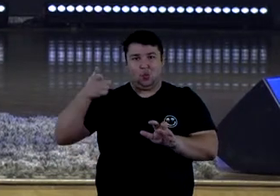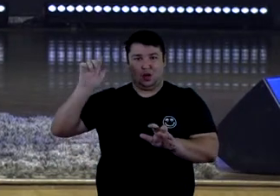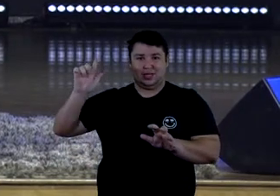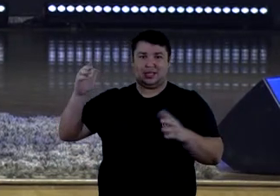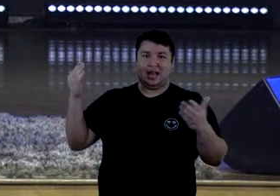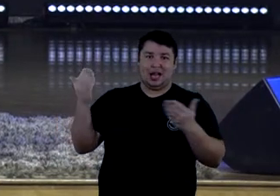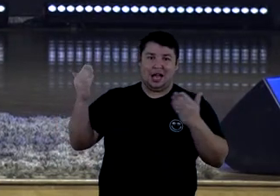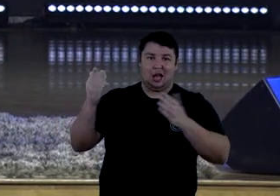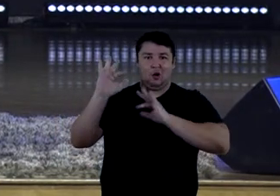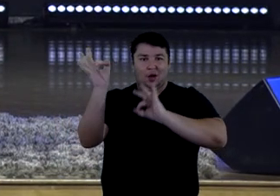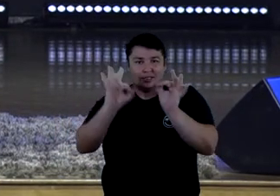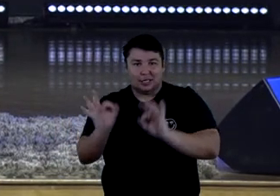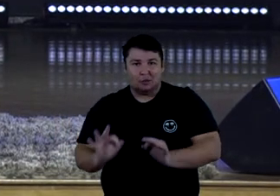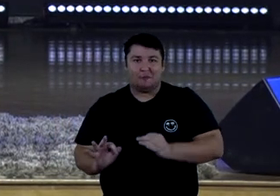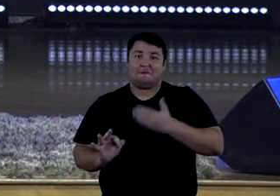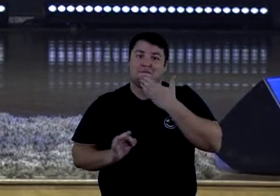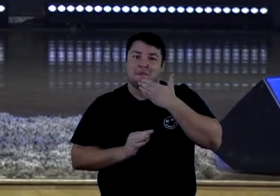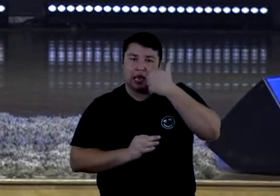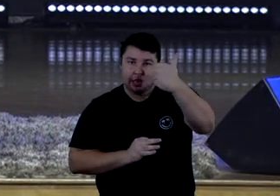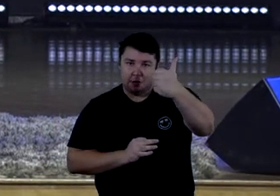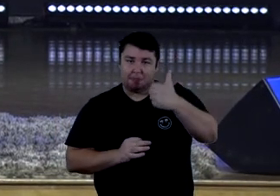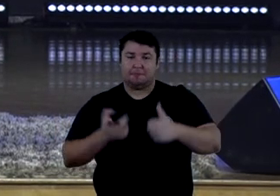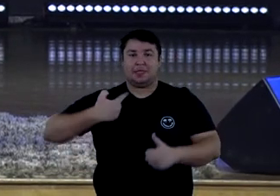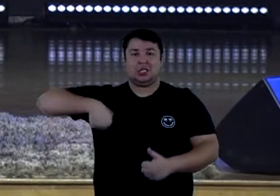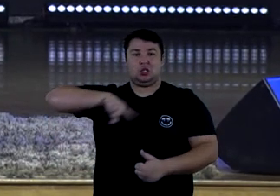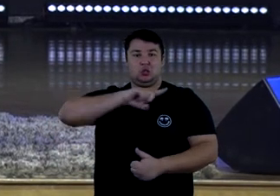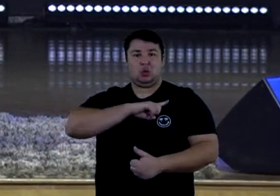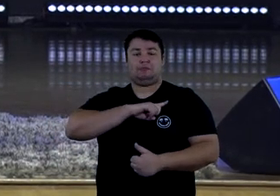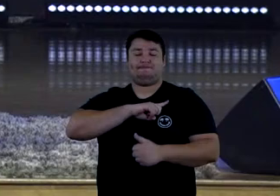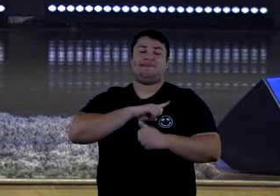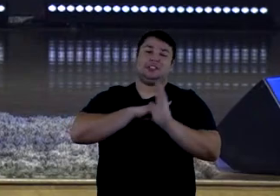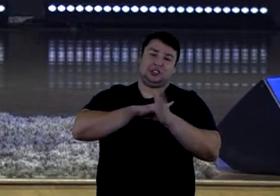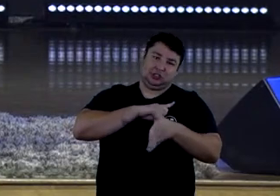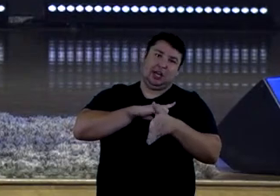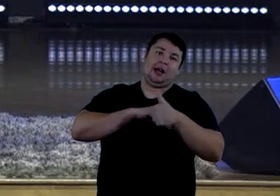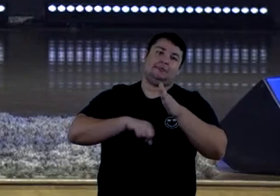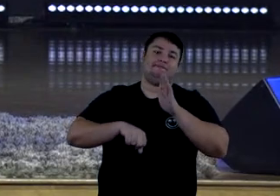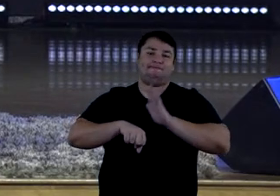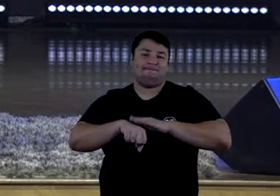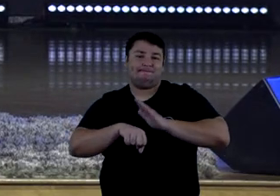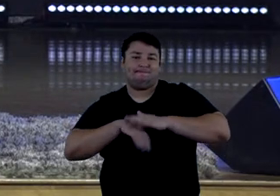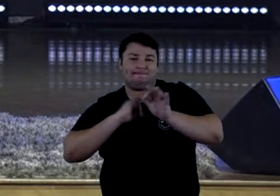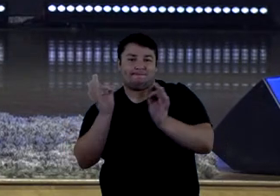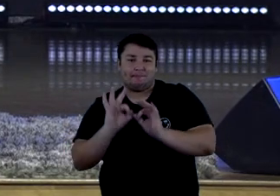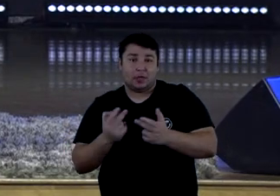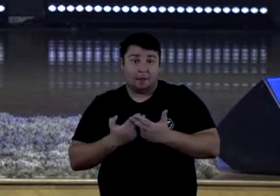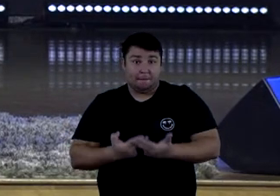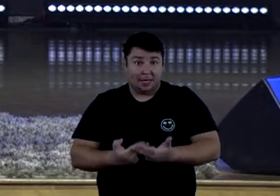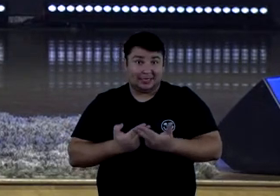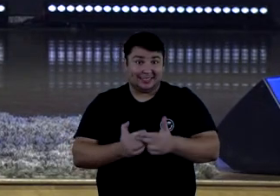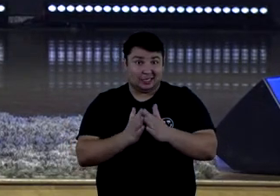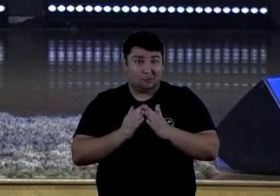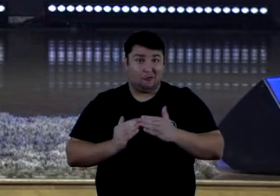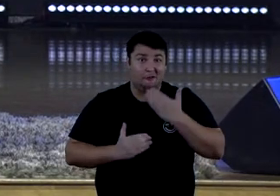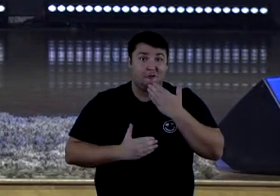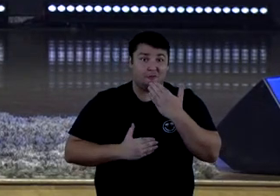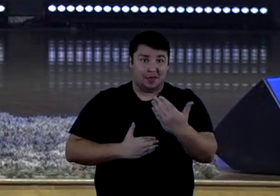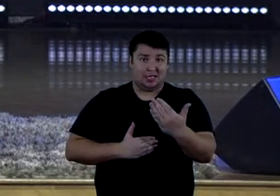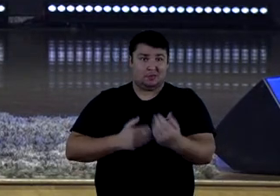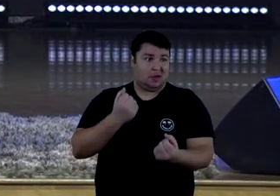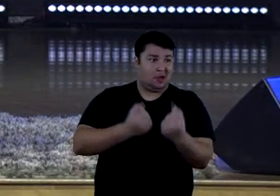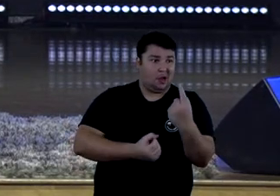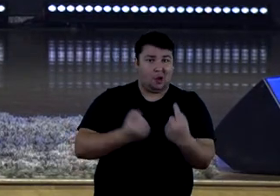tão audível do jeito que era, mas nós estamos em mudança. Eu peço a paciência dos irmãos para mais